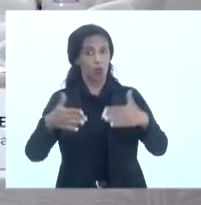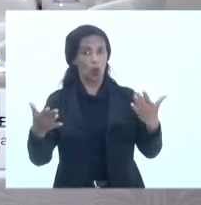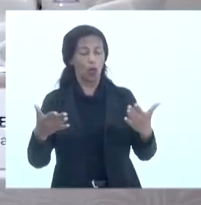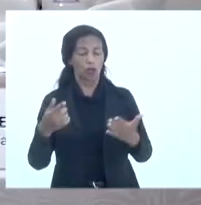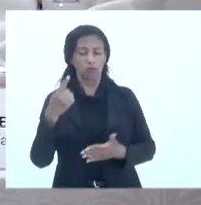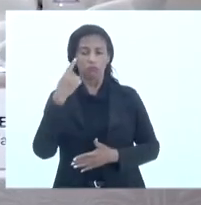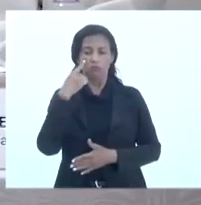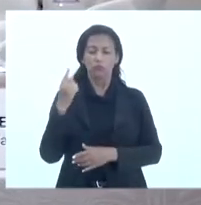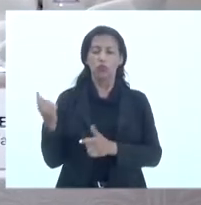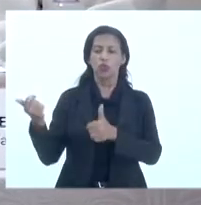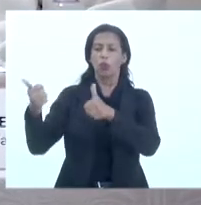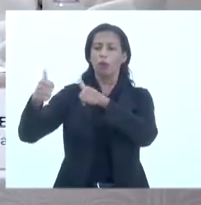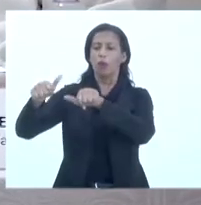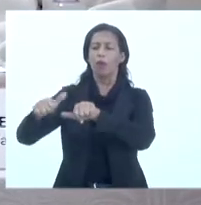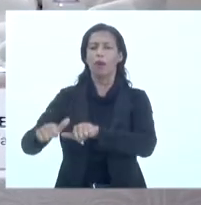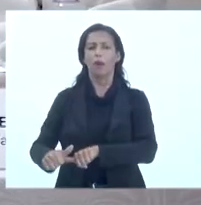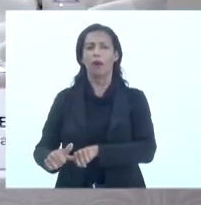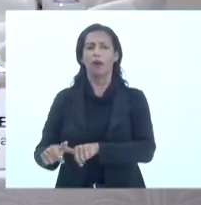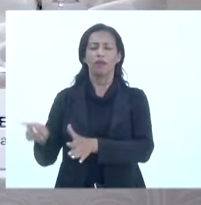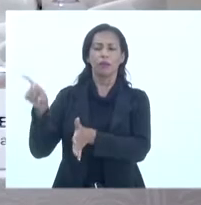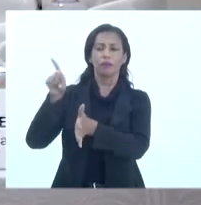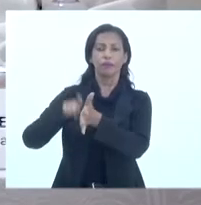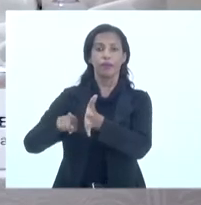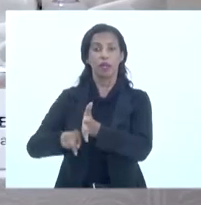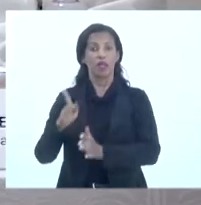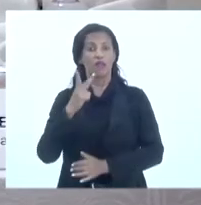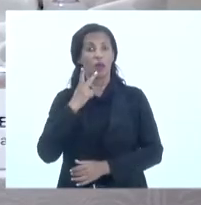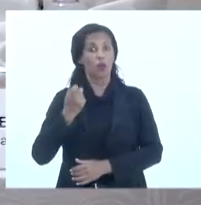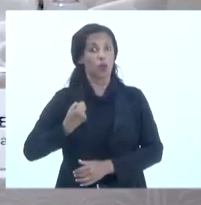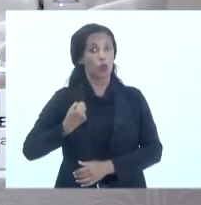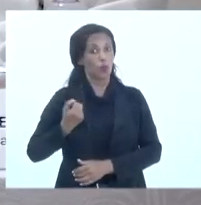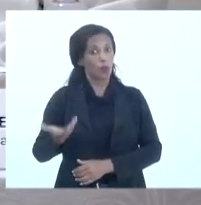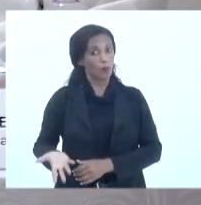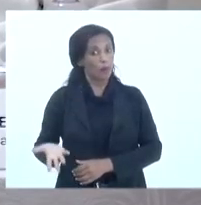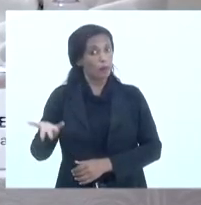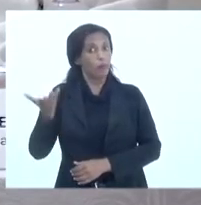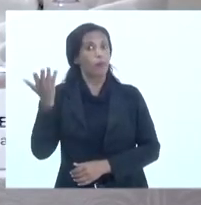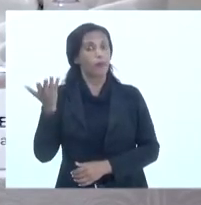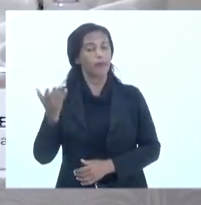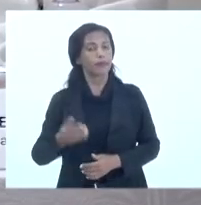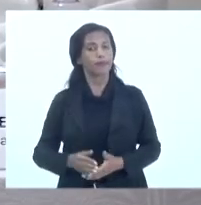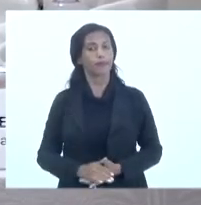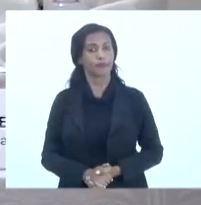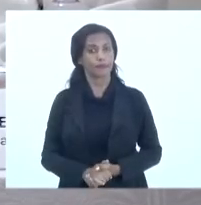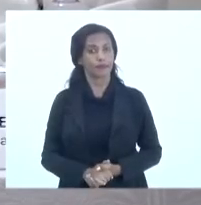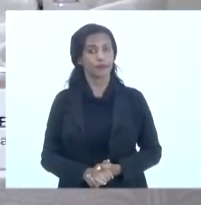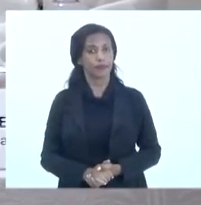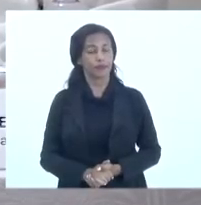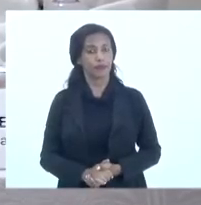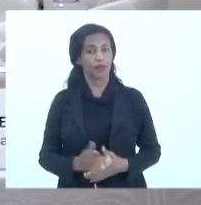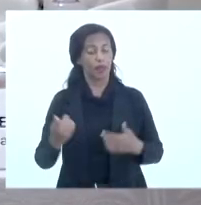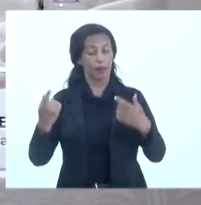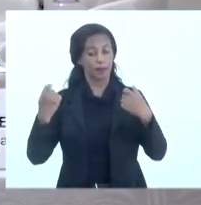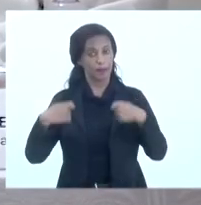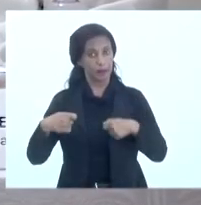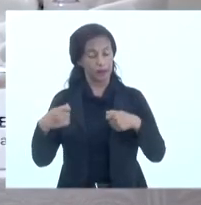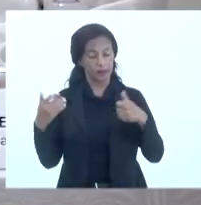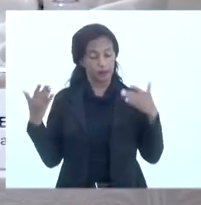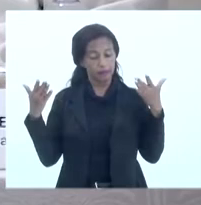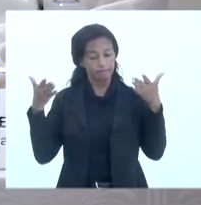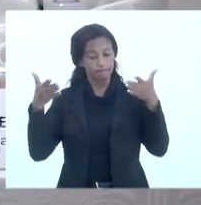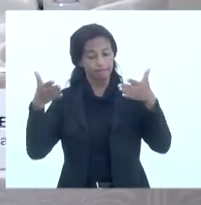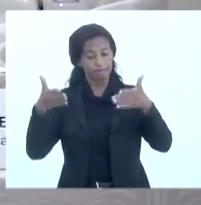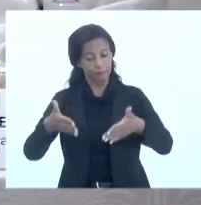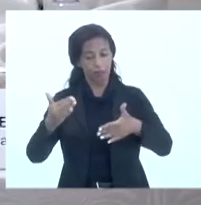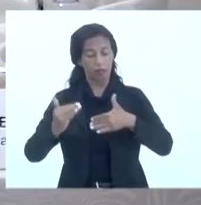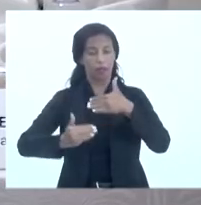pega os abatimentos, e a gente está falando de números grandes, a gente precisa se deter e